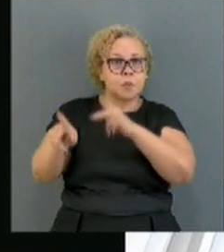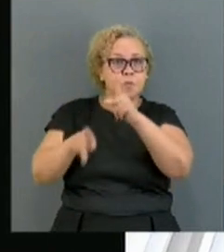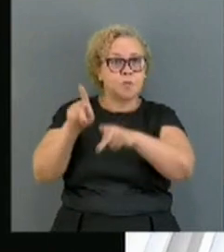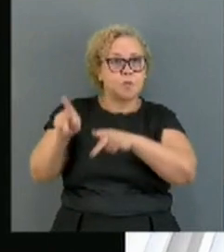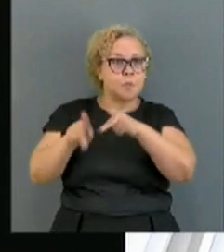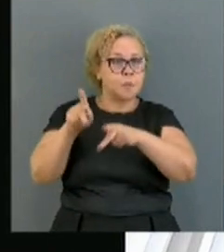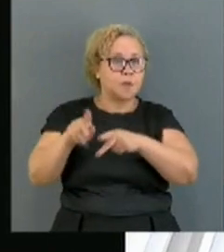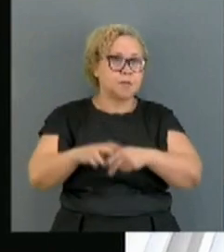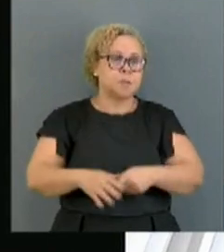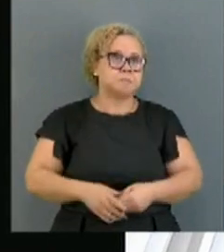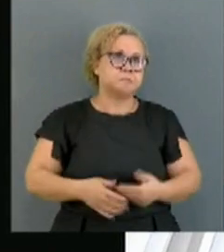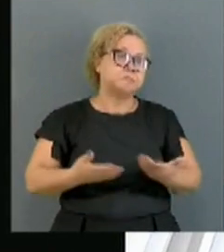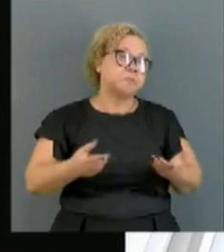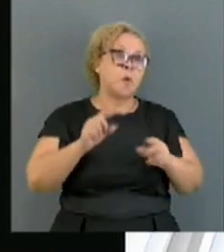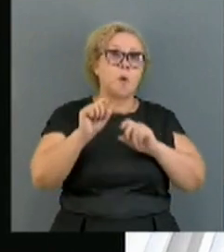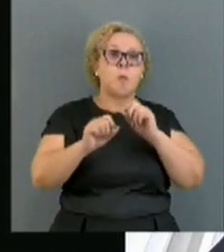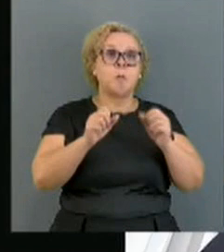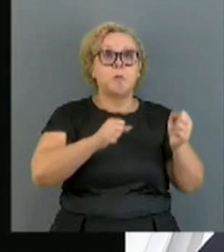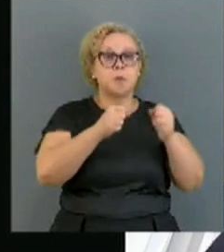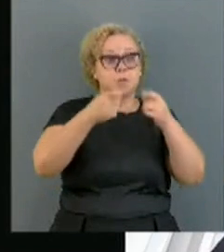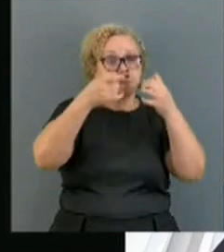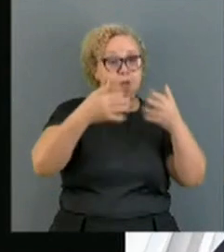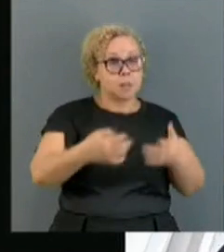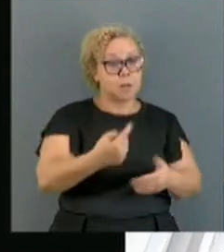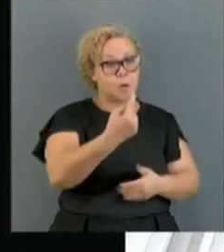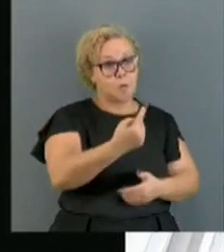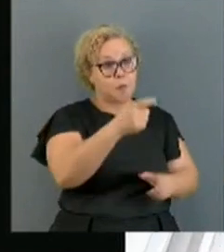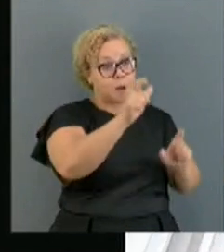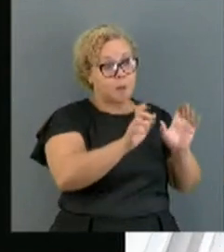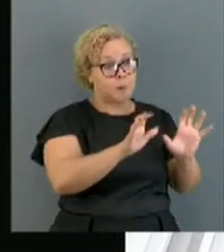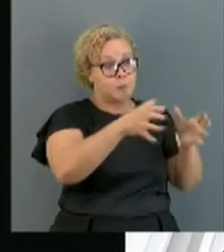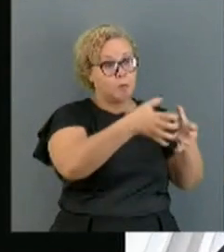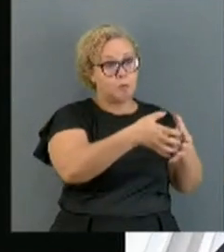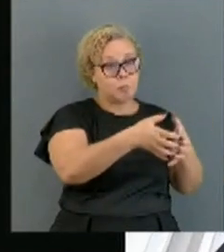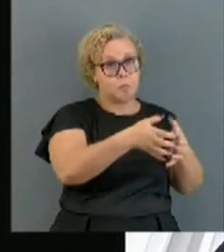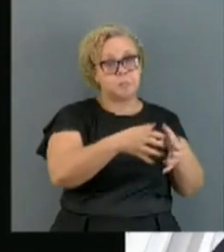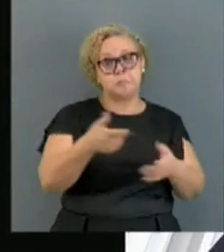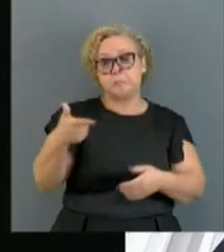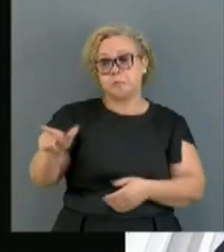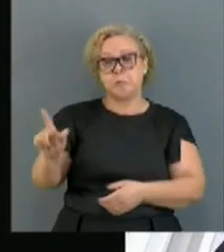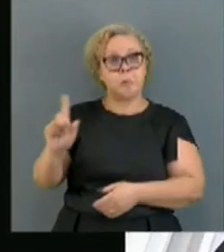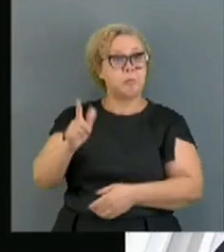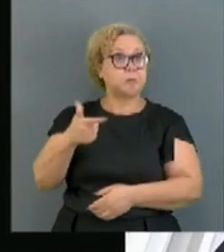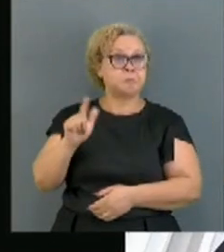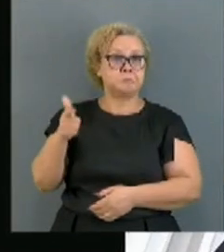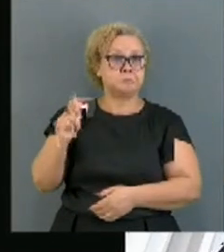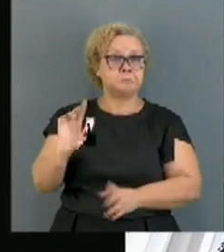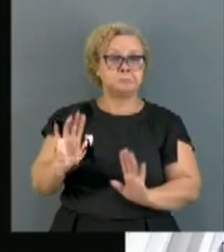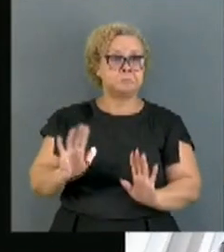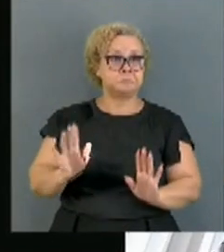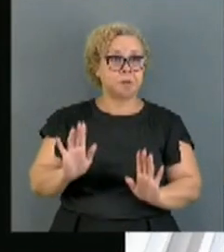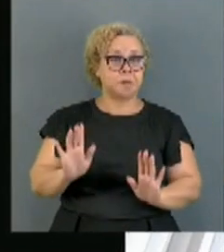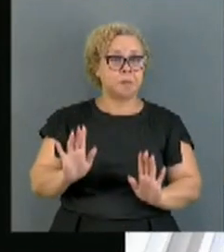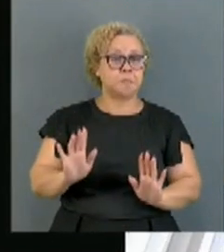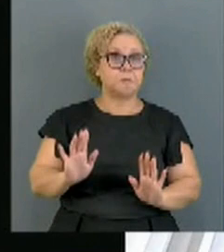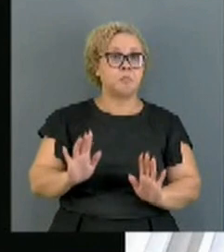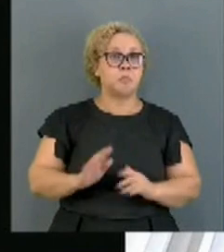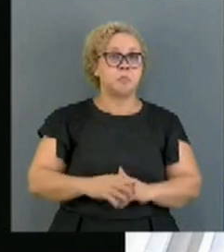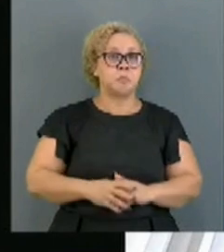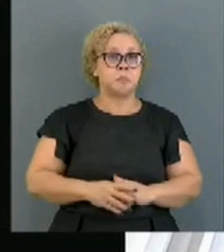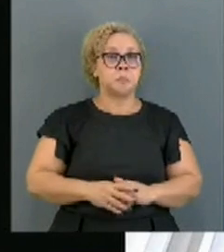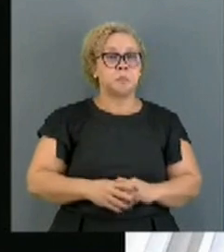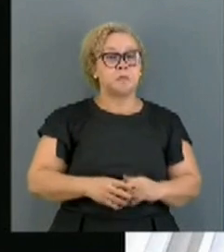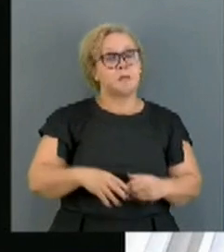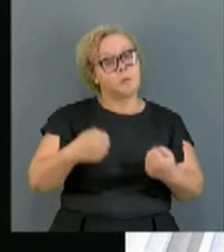um, pode não ser para o outro. O que pode ser justo para um, não necessariamente vai ser para o outro. Tá? E isso